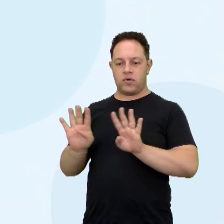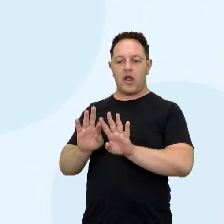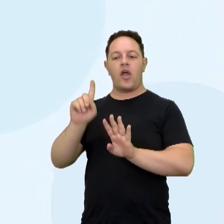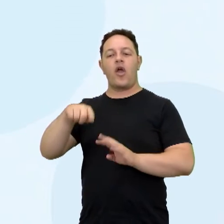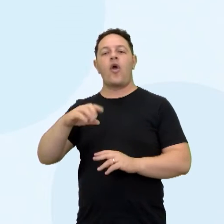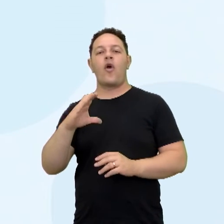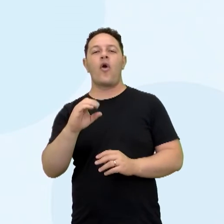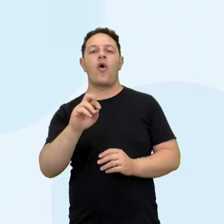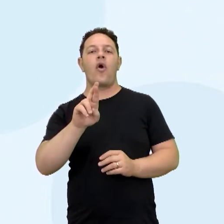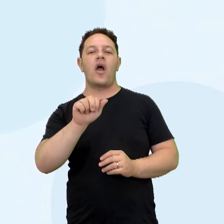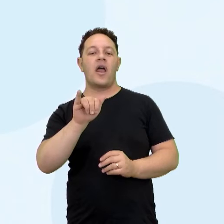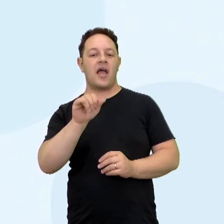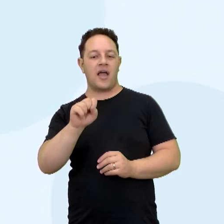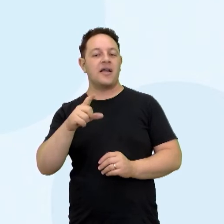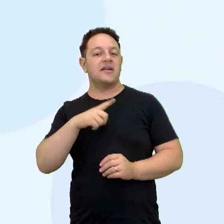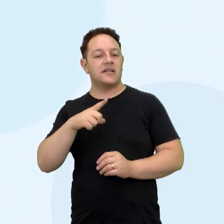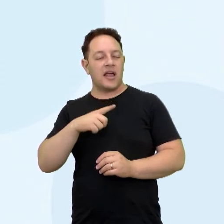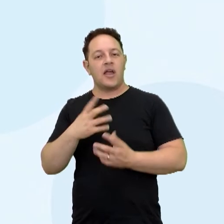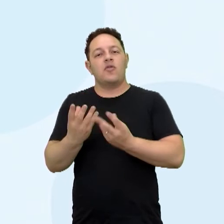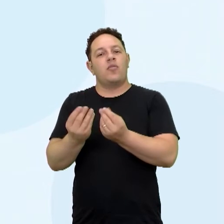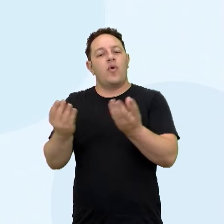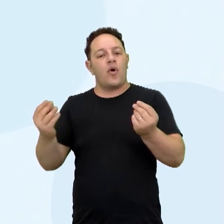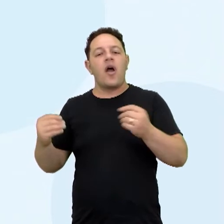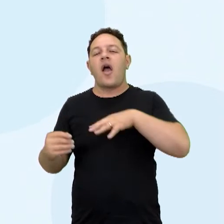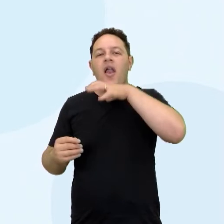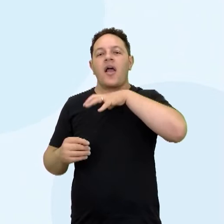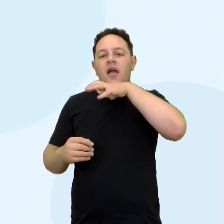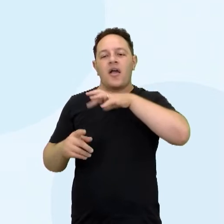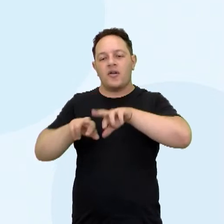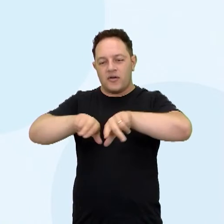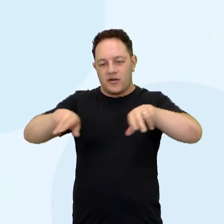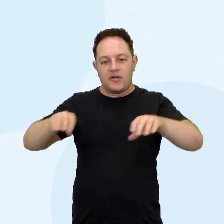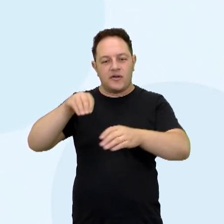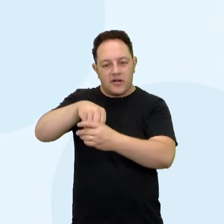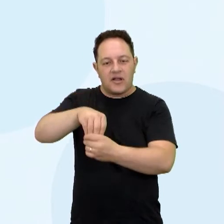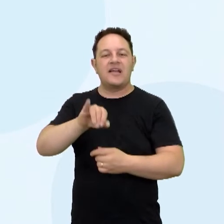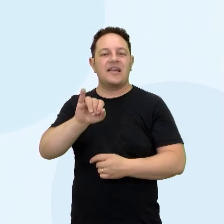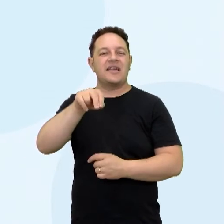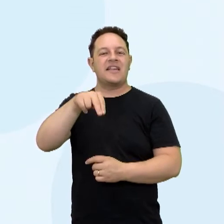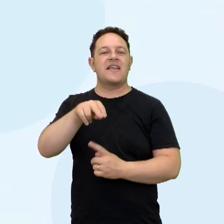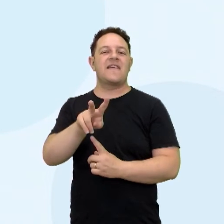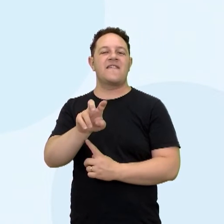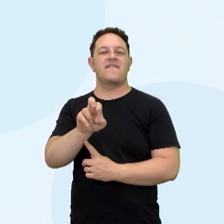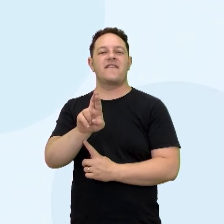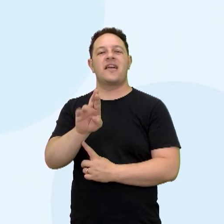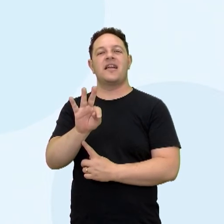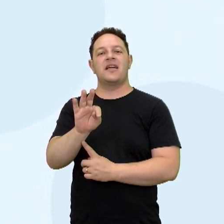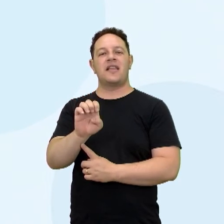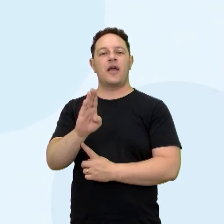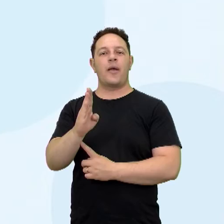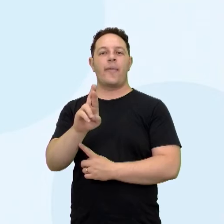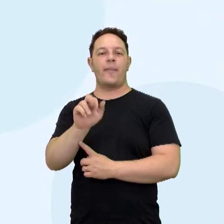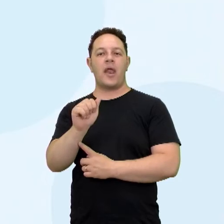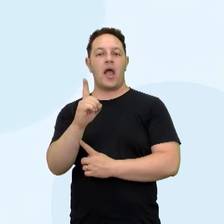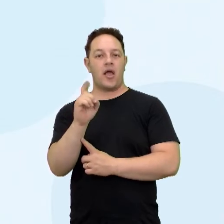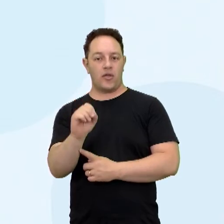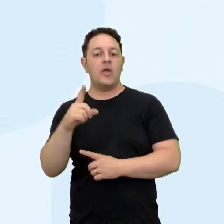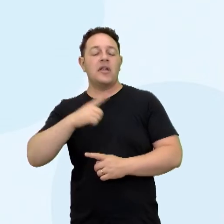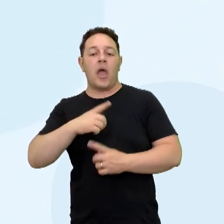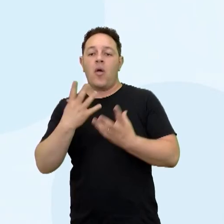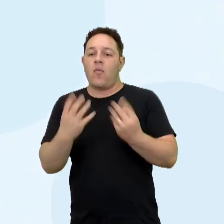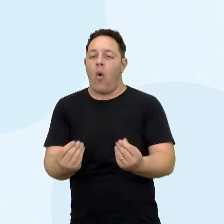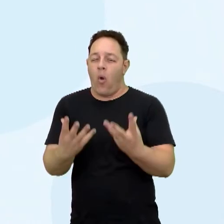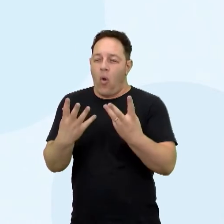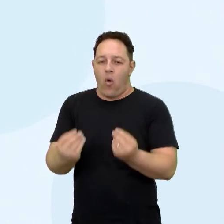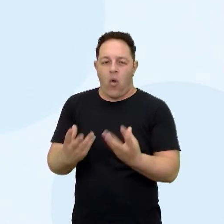de seres invertebrados que nós temos aí nessa região, tá certo? Então, na realidade, são várias barreiras de corais que